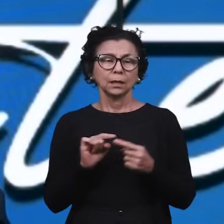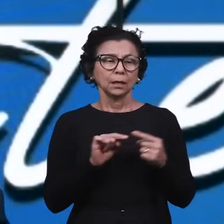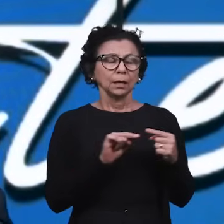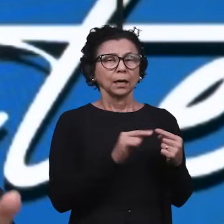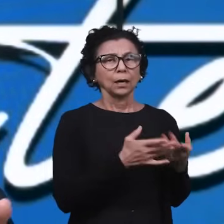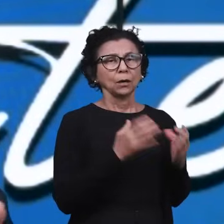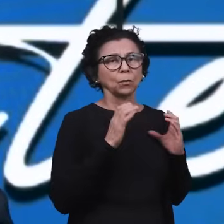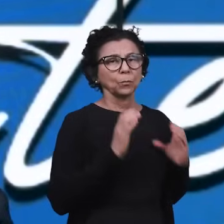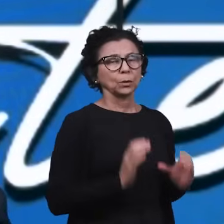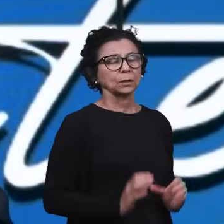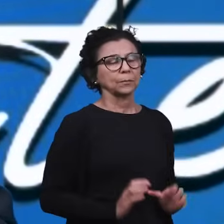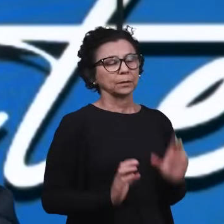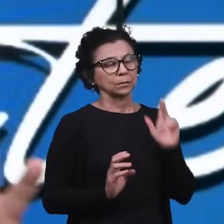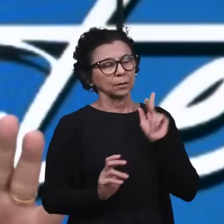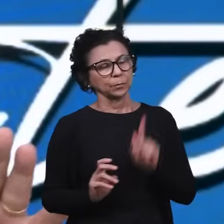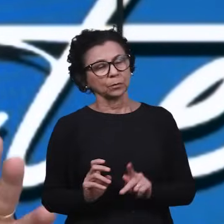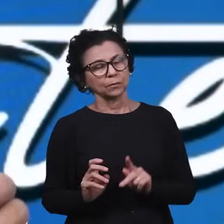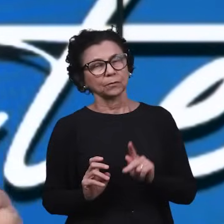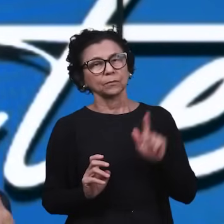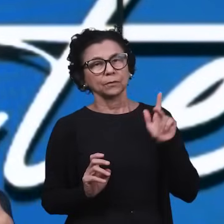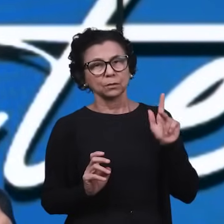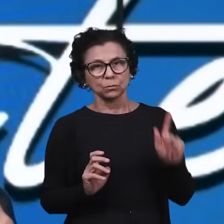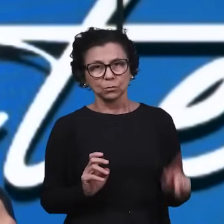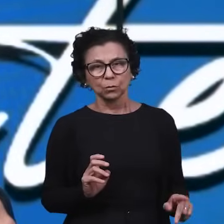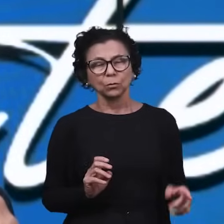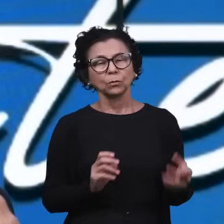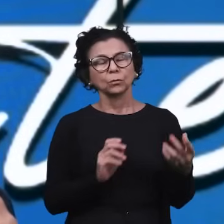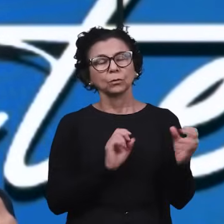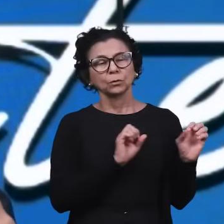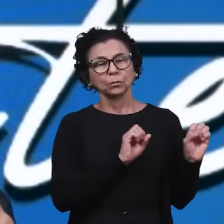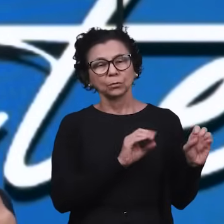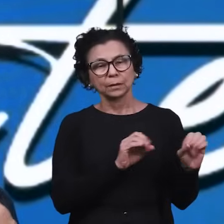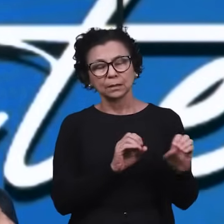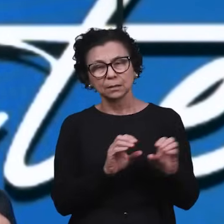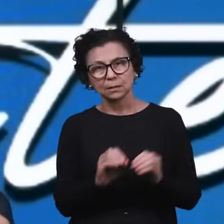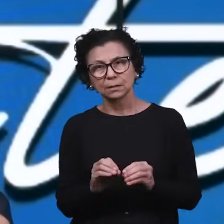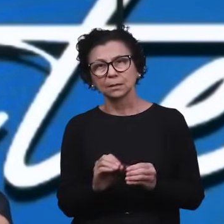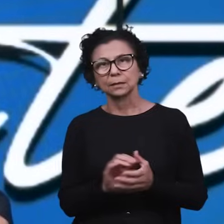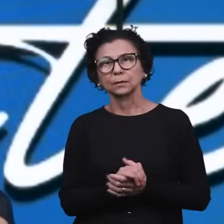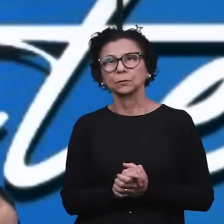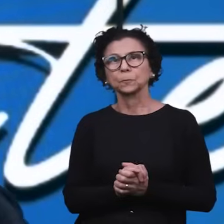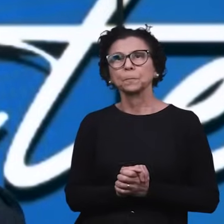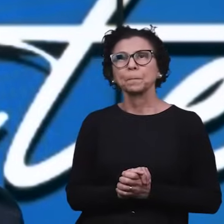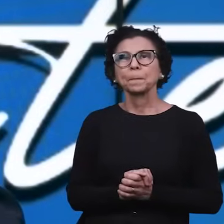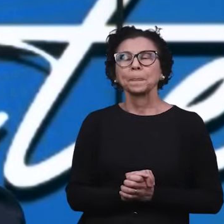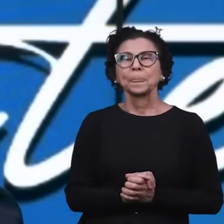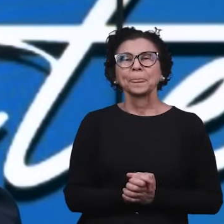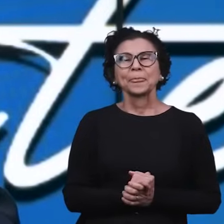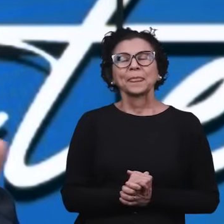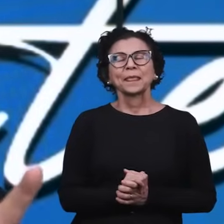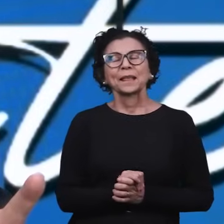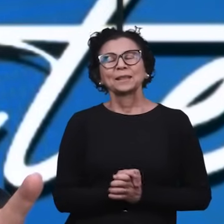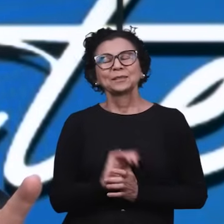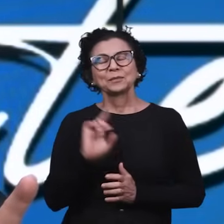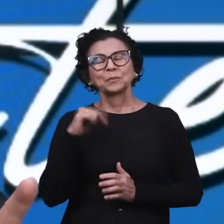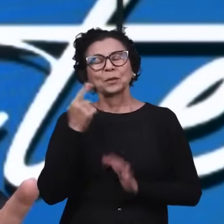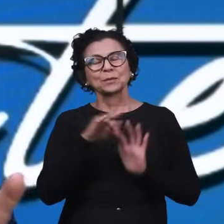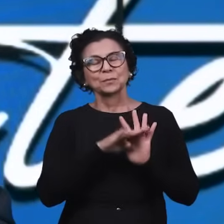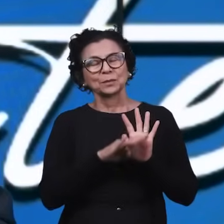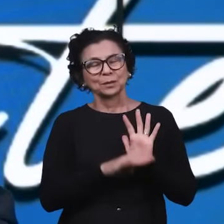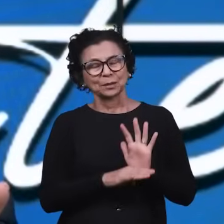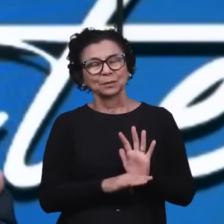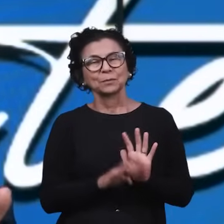doutrinariamente, o ensino, isso aí é uma outra abordagem que é feita em outra programação nossa. Mas essa aqui hoje é para mostrar a